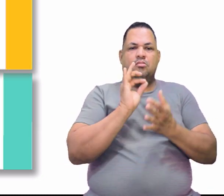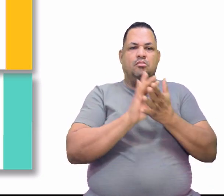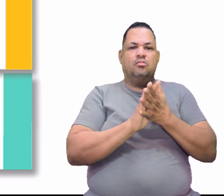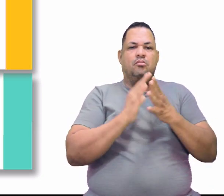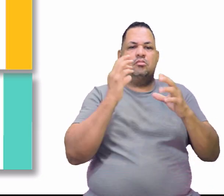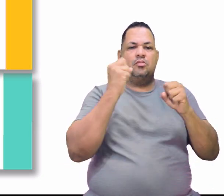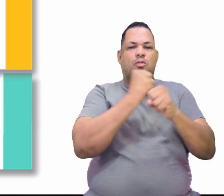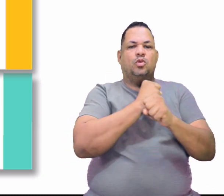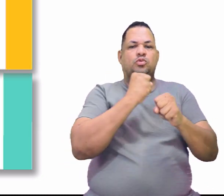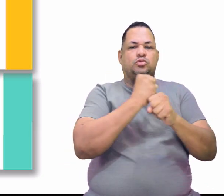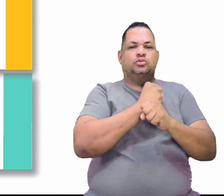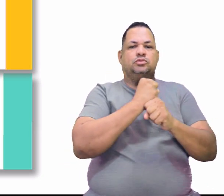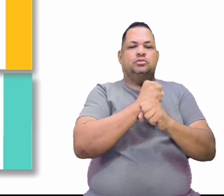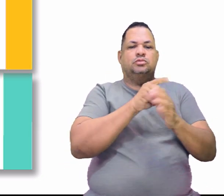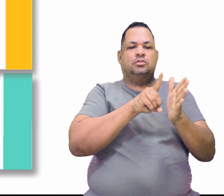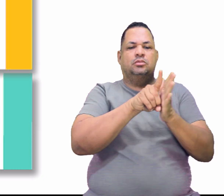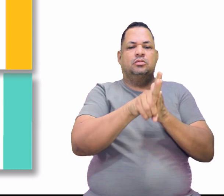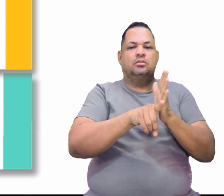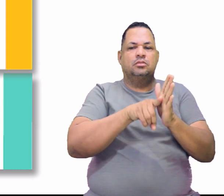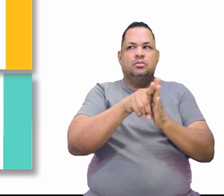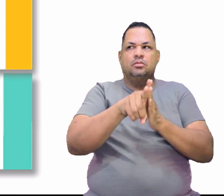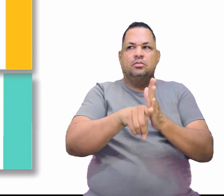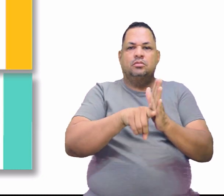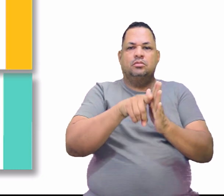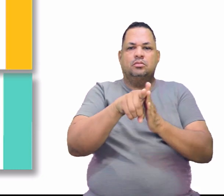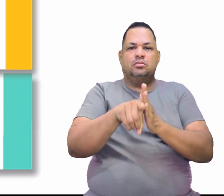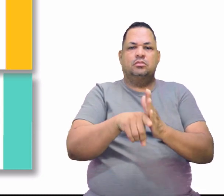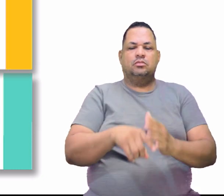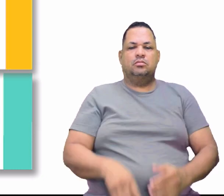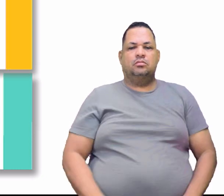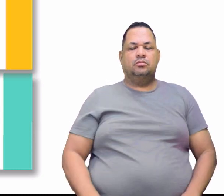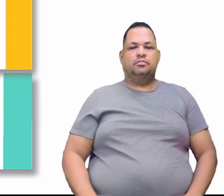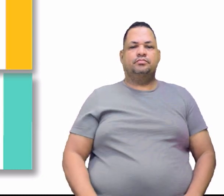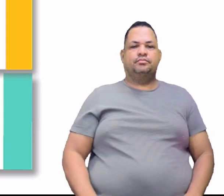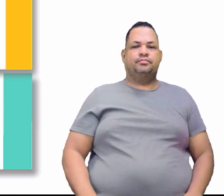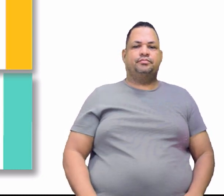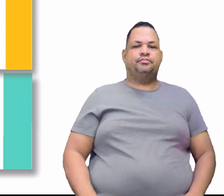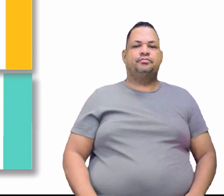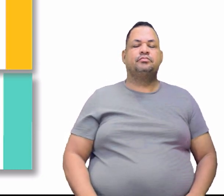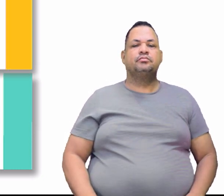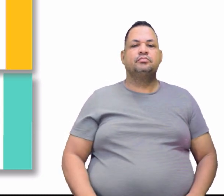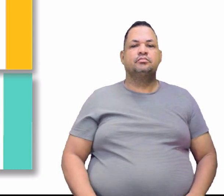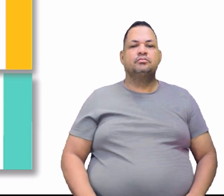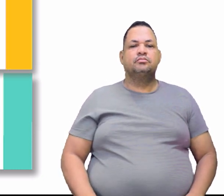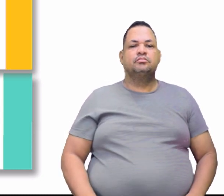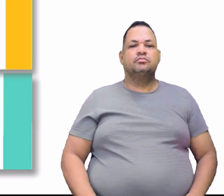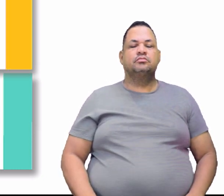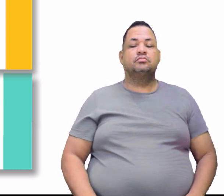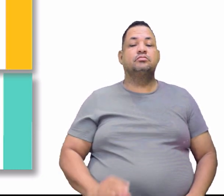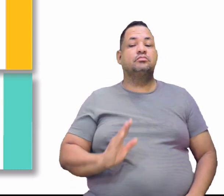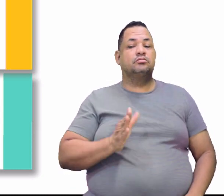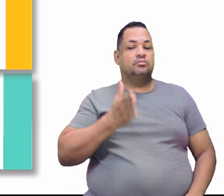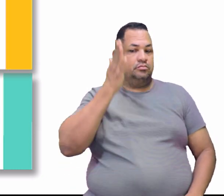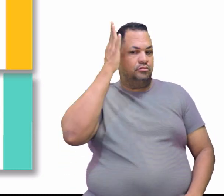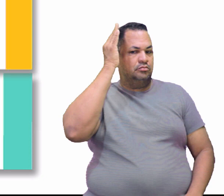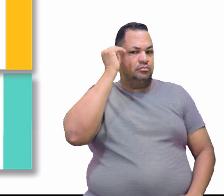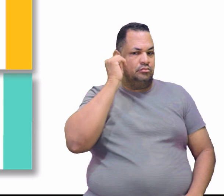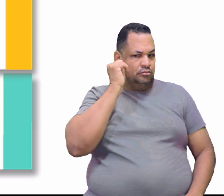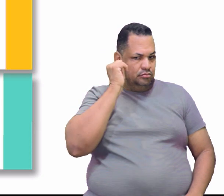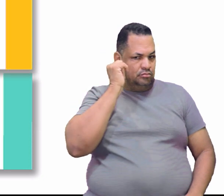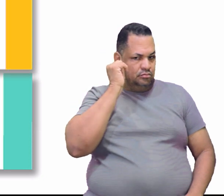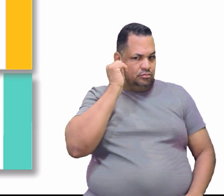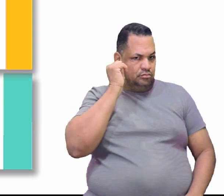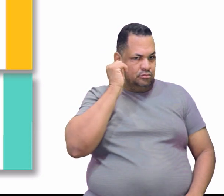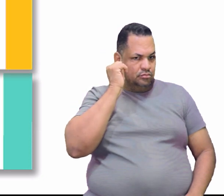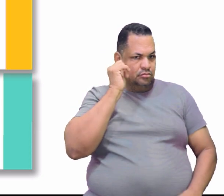falar sobre a construção da estrada de ferro Madeira-Mamoré. E vocês já são sabedores